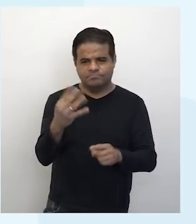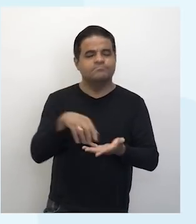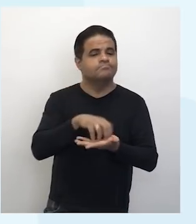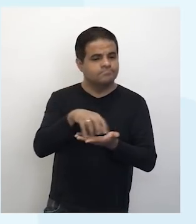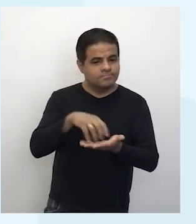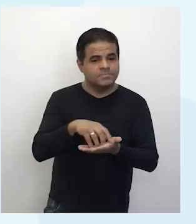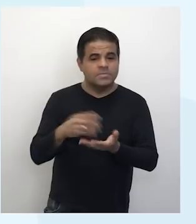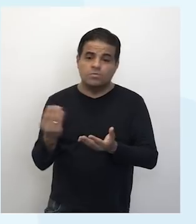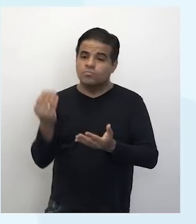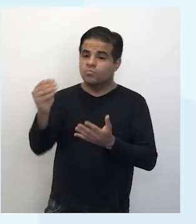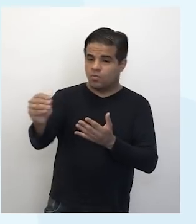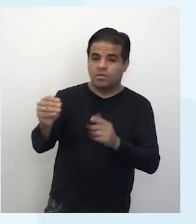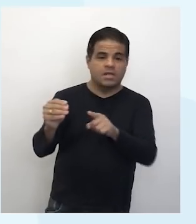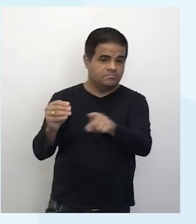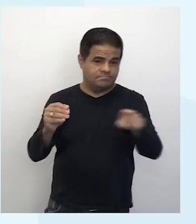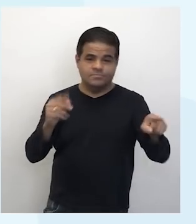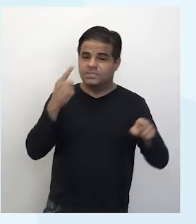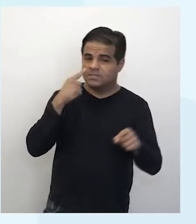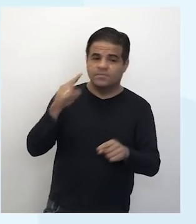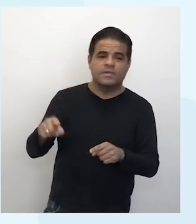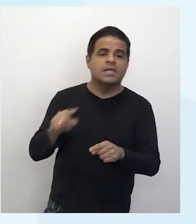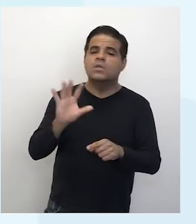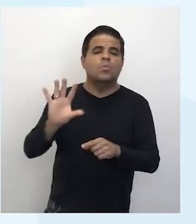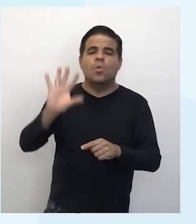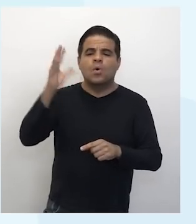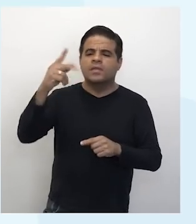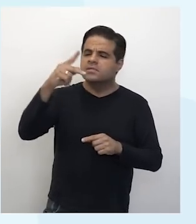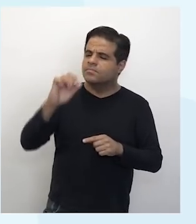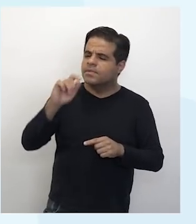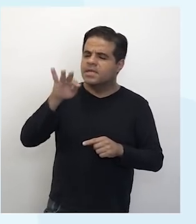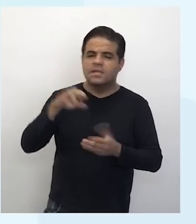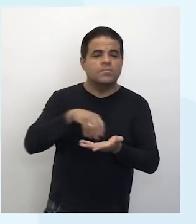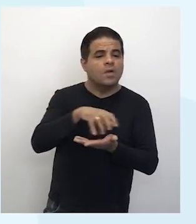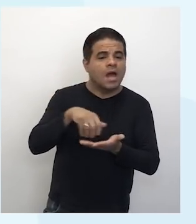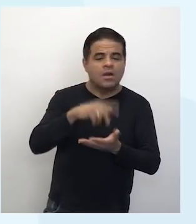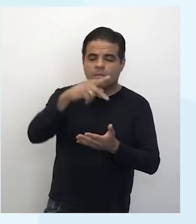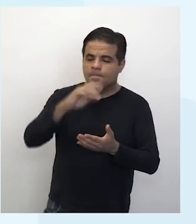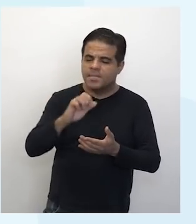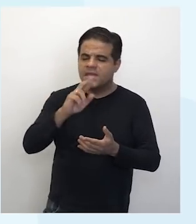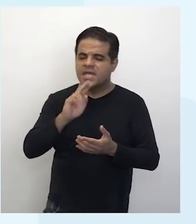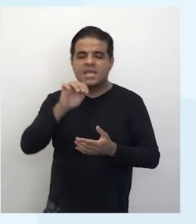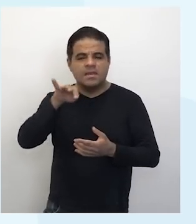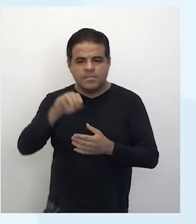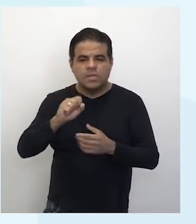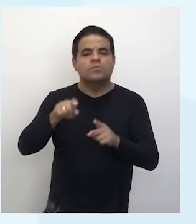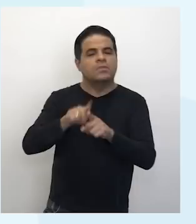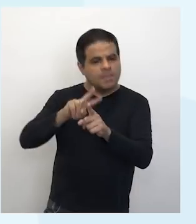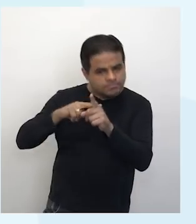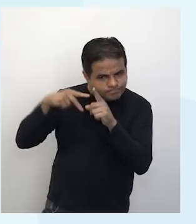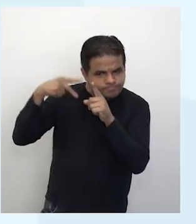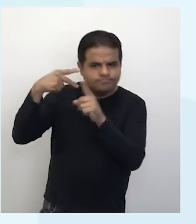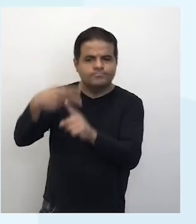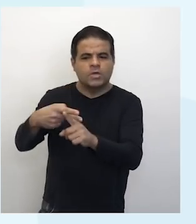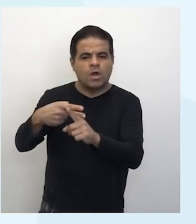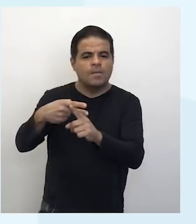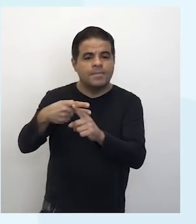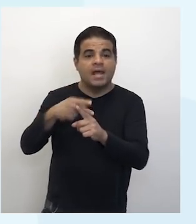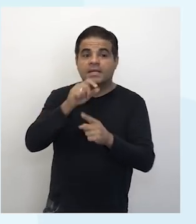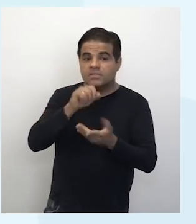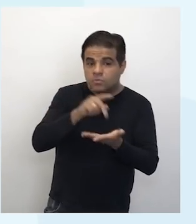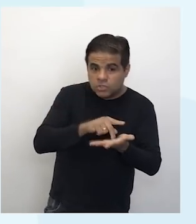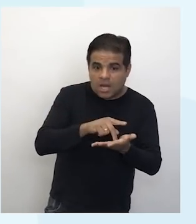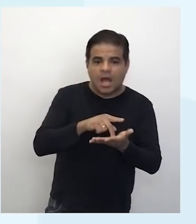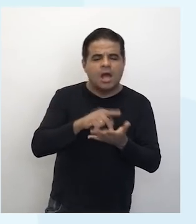Eu escrevi assim para vocês, ó. O que acontece com o perímetro e com a área? O perímetro também dobra, né? Se o perímetro original